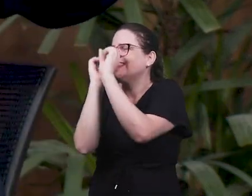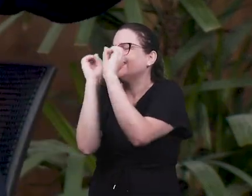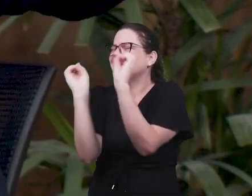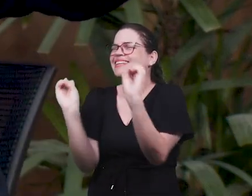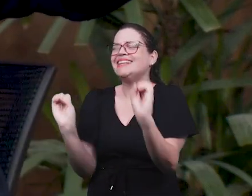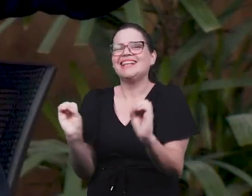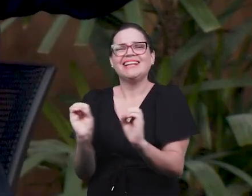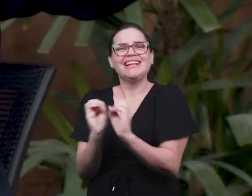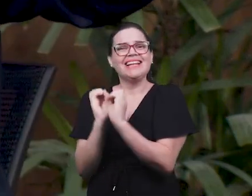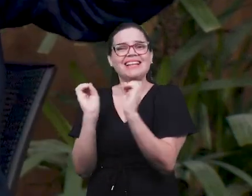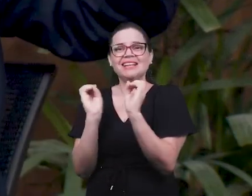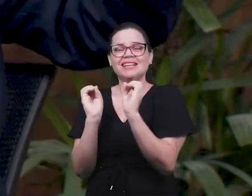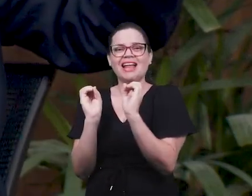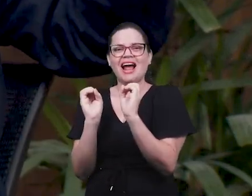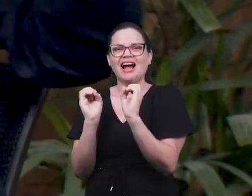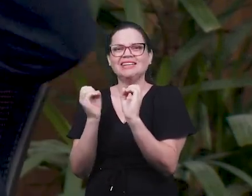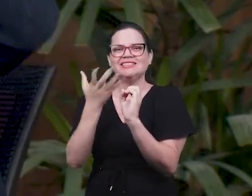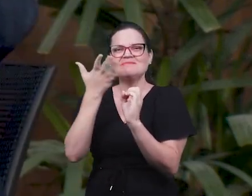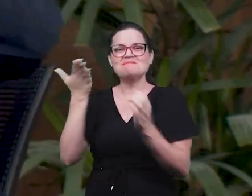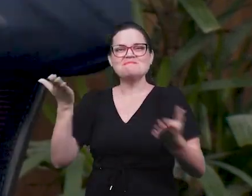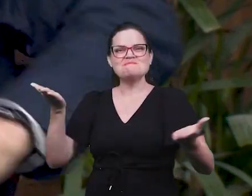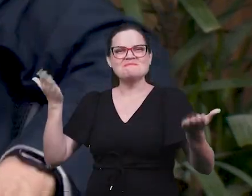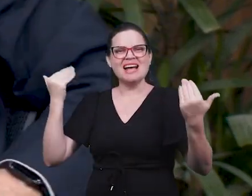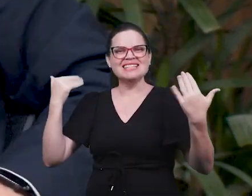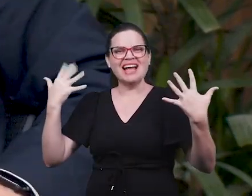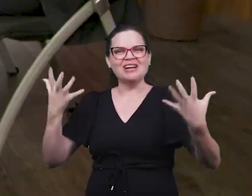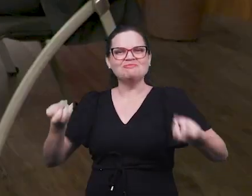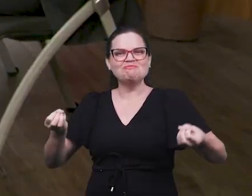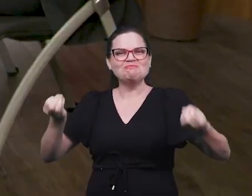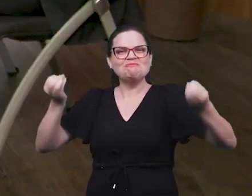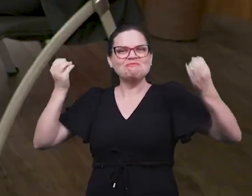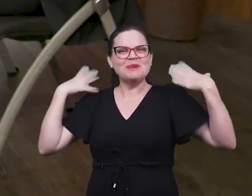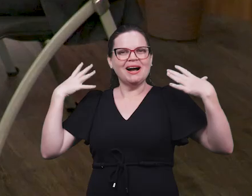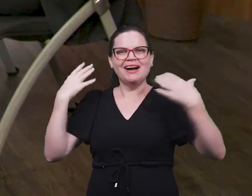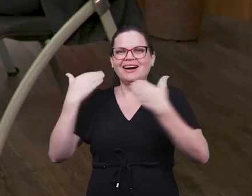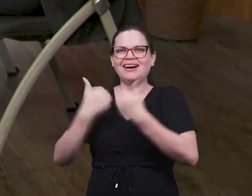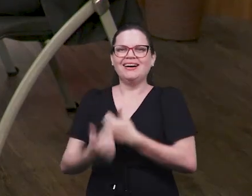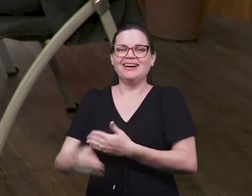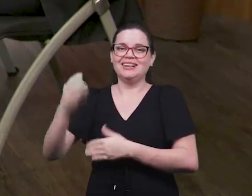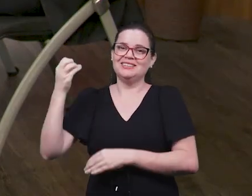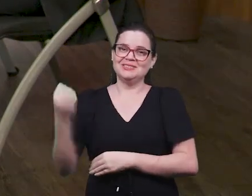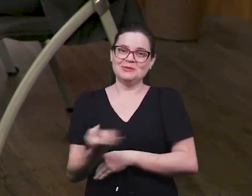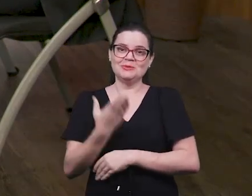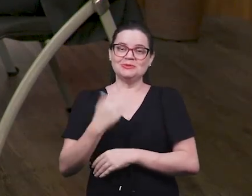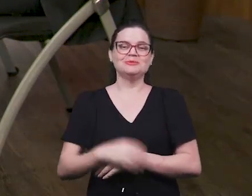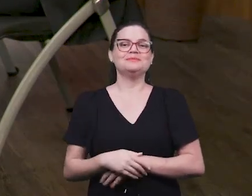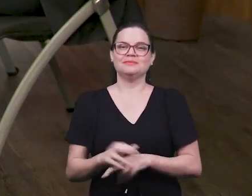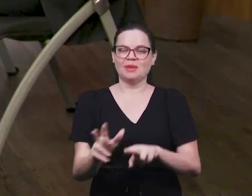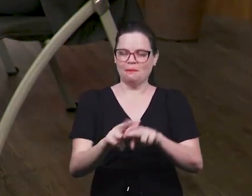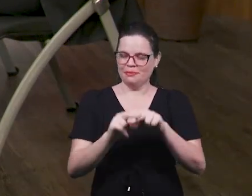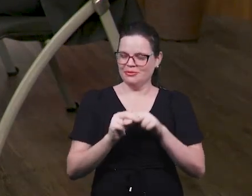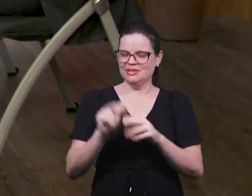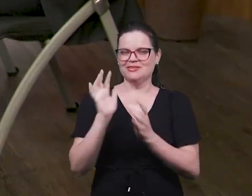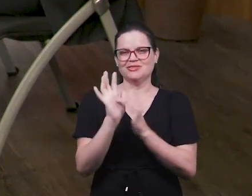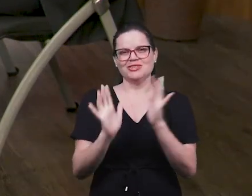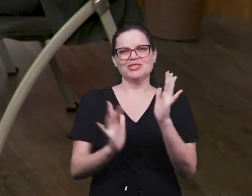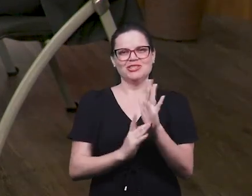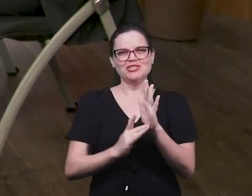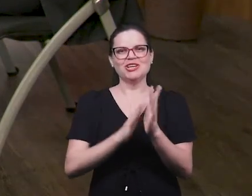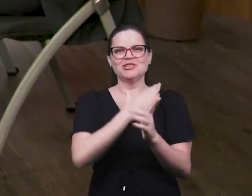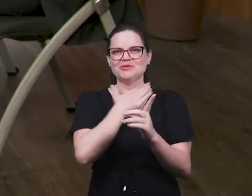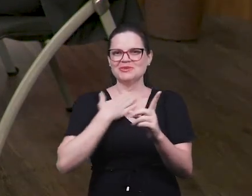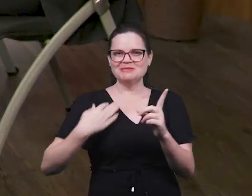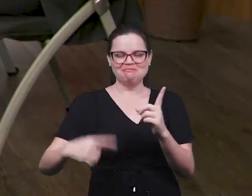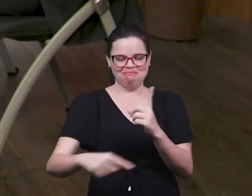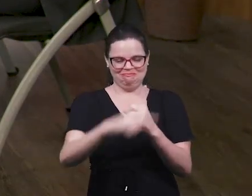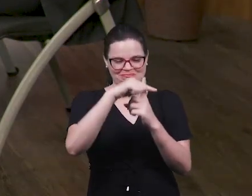as coisas antigas já terão se passado. Glória a Deus. Por isso que ele é a ressurreição e a vida, porque nós estávamos mortos em nossos